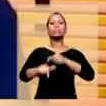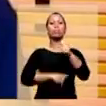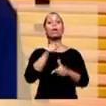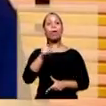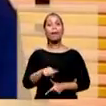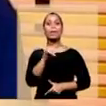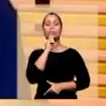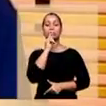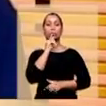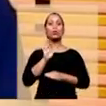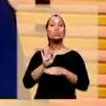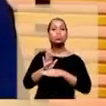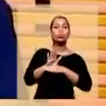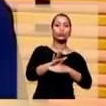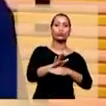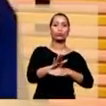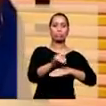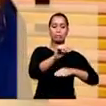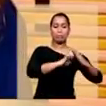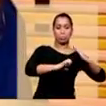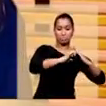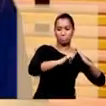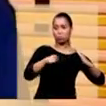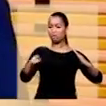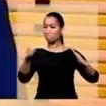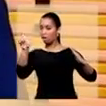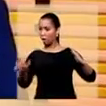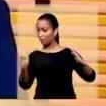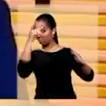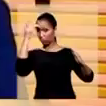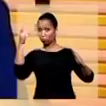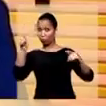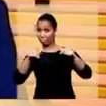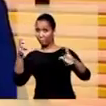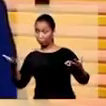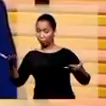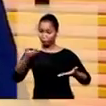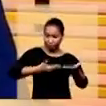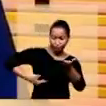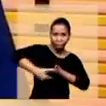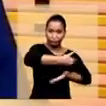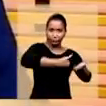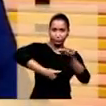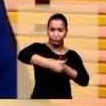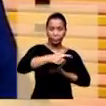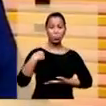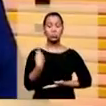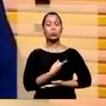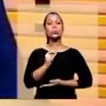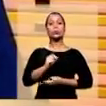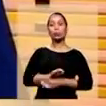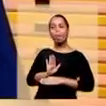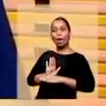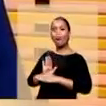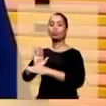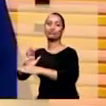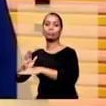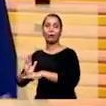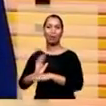do Trabalho ela é uma ponte entre empregador e quem busca um emprego. O nosso trabalho ele é